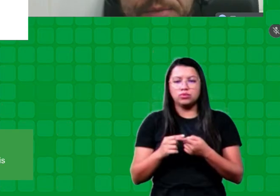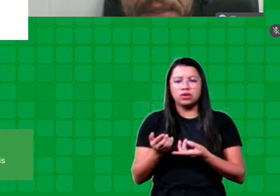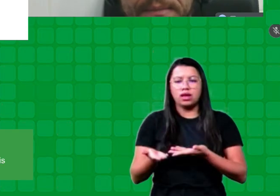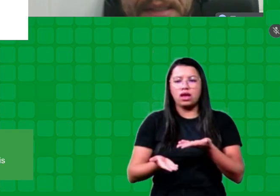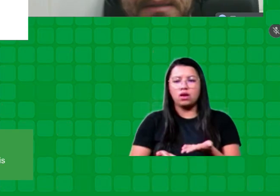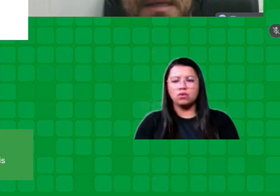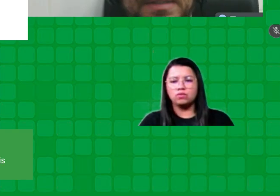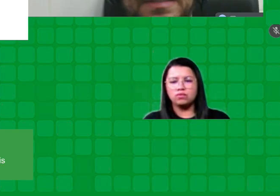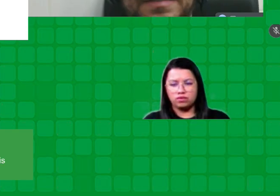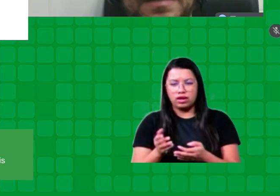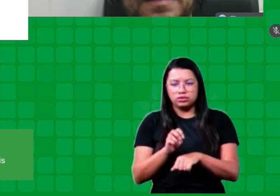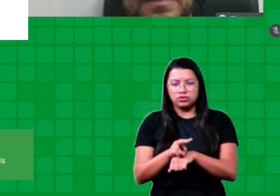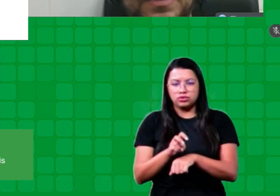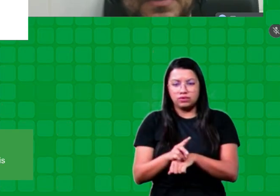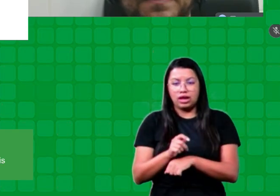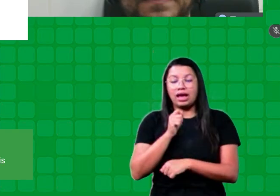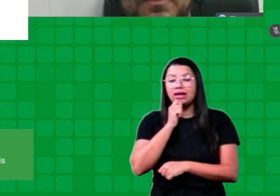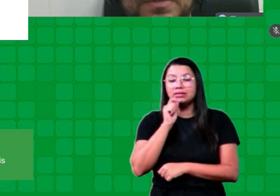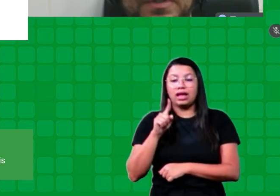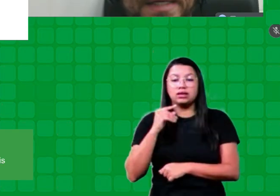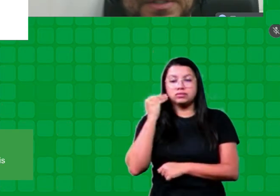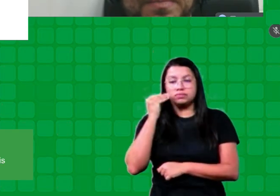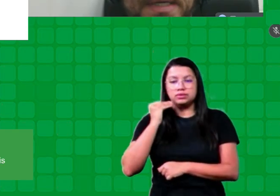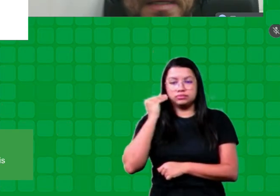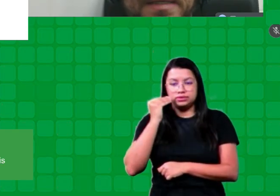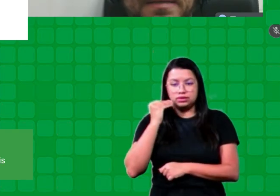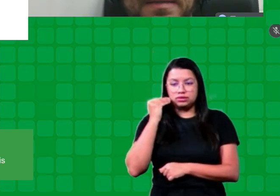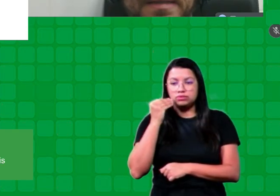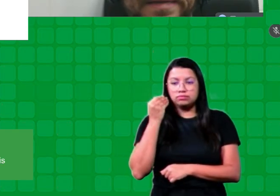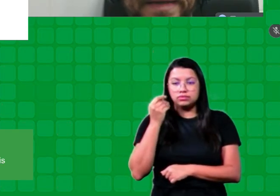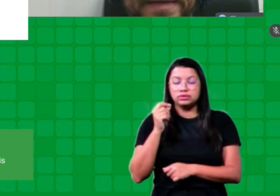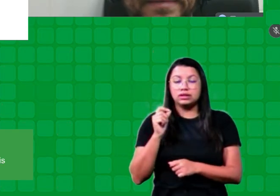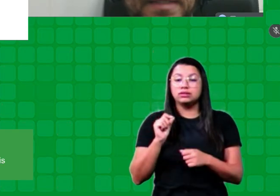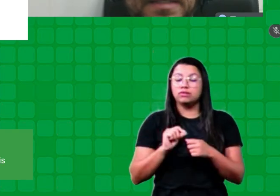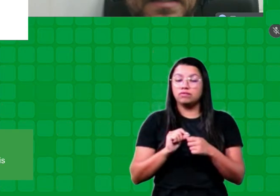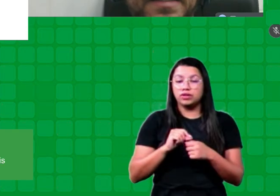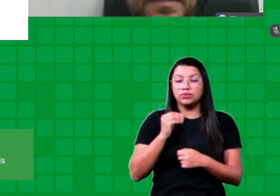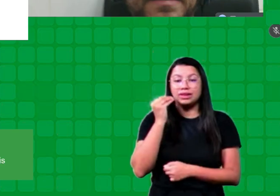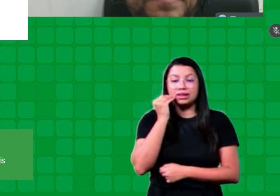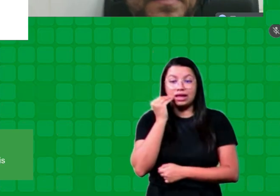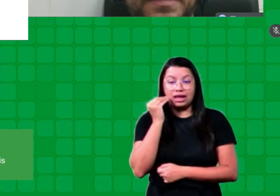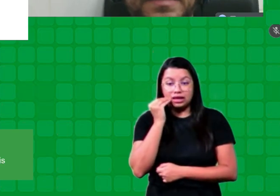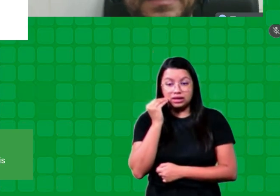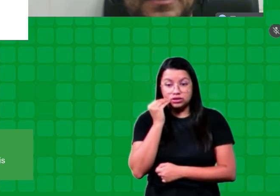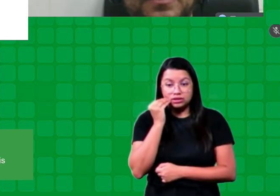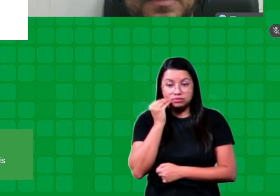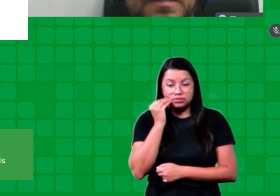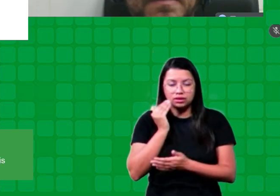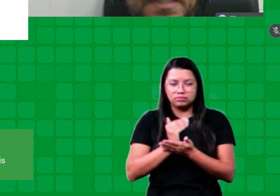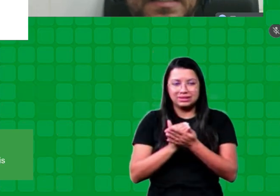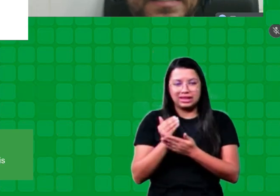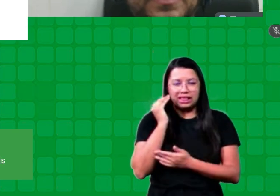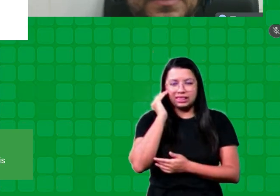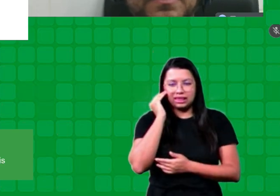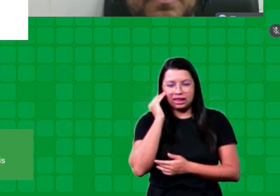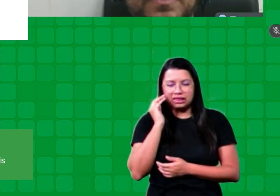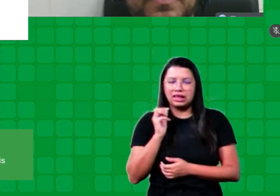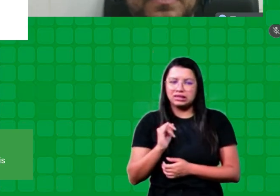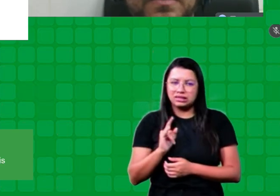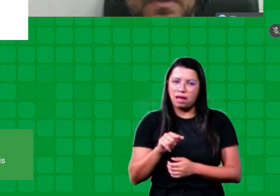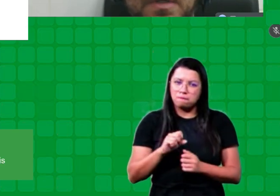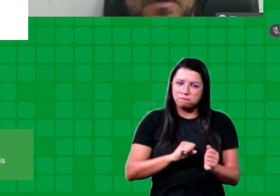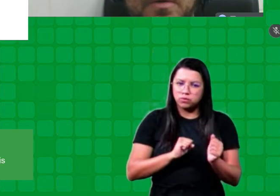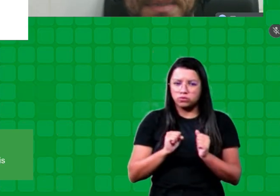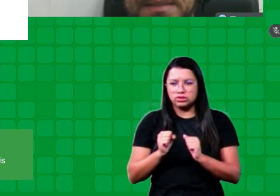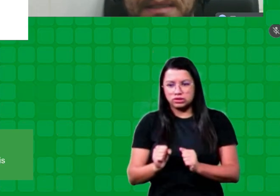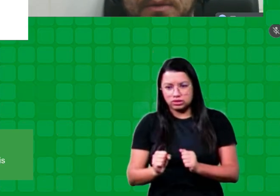ainda experimental, ainda estão sendo feitos testes para entender a viabilidade e sustentabilidade desse